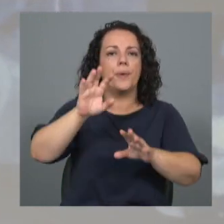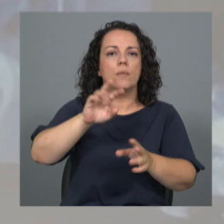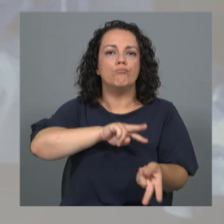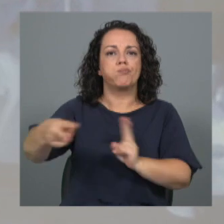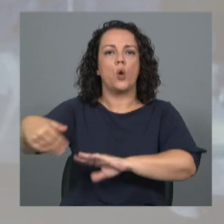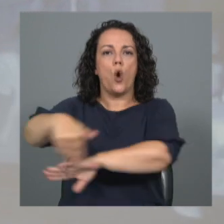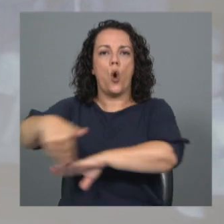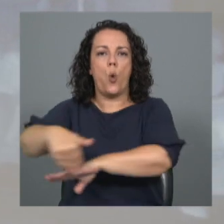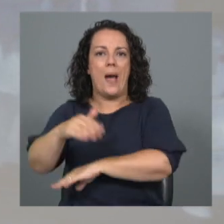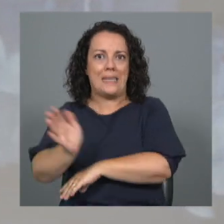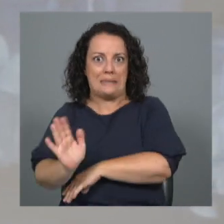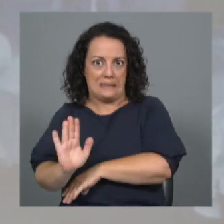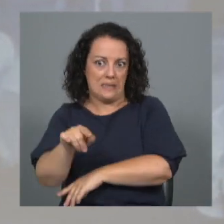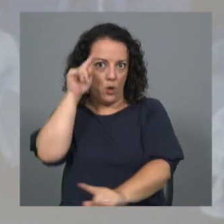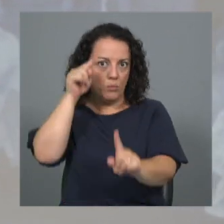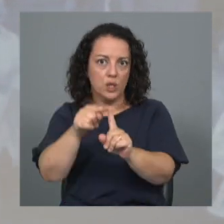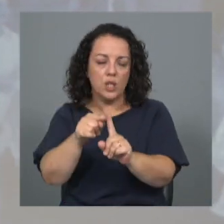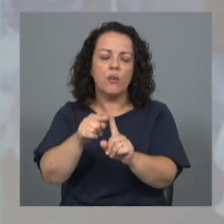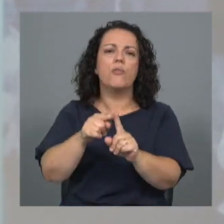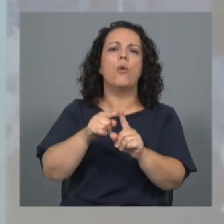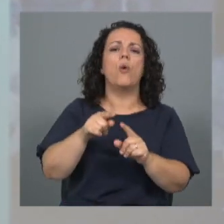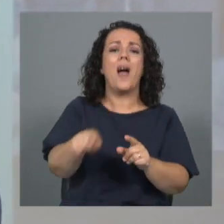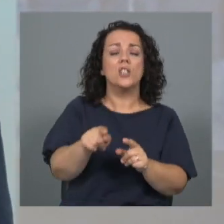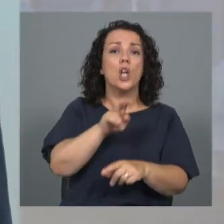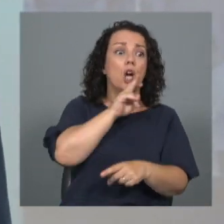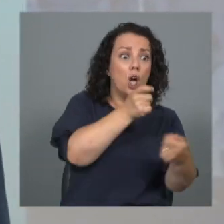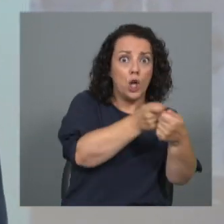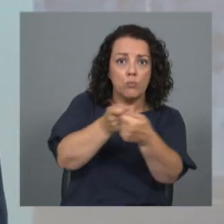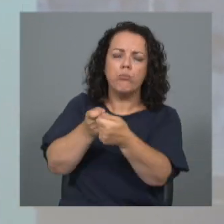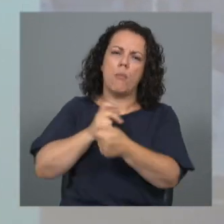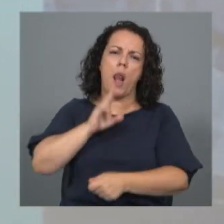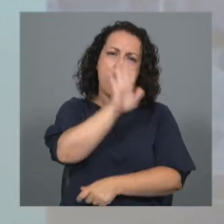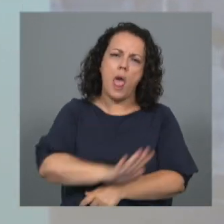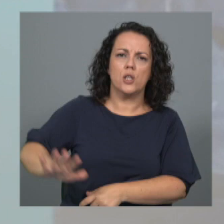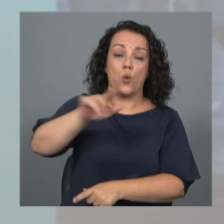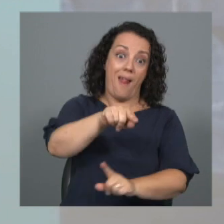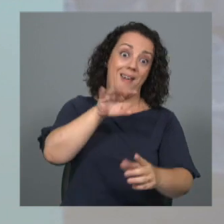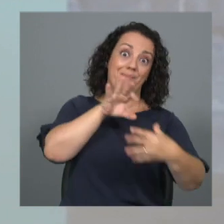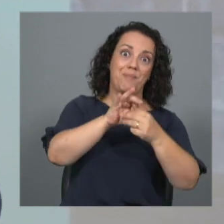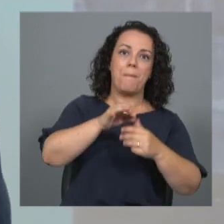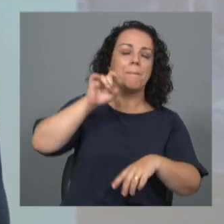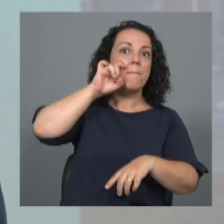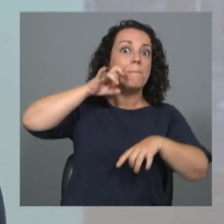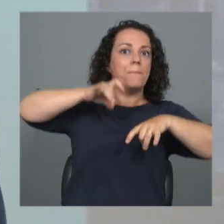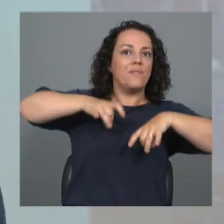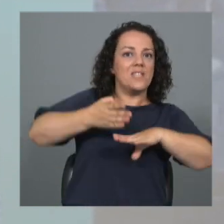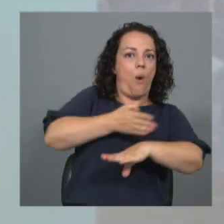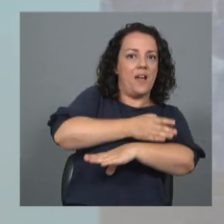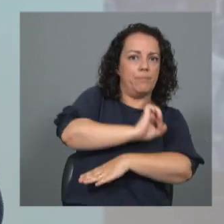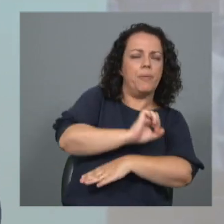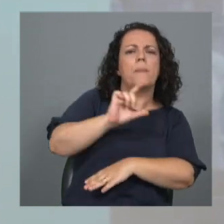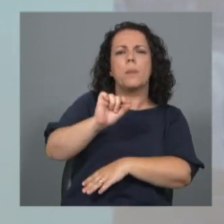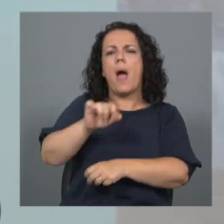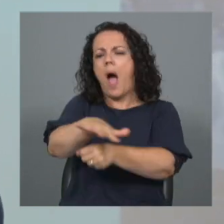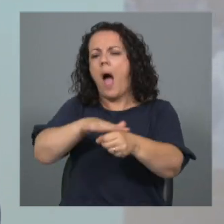respostas a coordenar a nível de todo o território nacional, e aí estamos a trabalhar em prevenção, mas estamos também a trabalhar com outras áreas governativas,